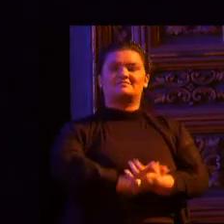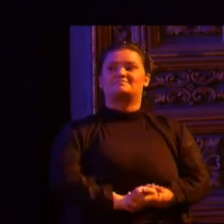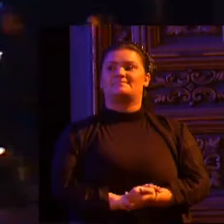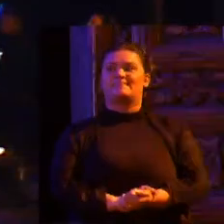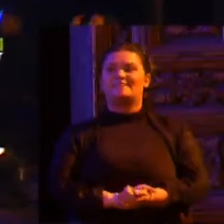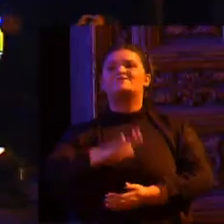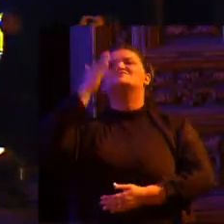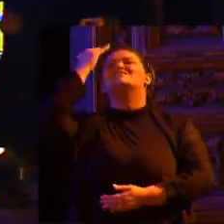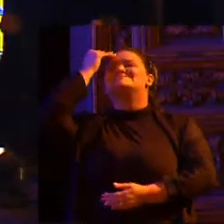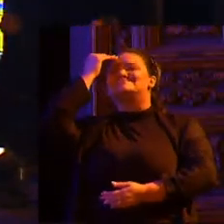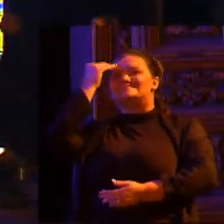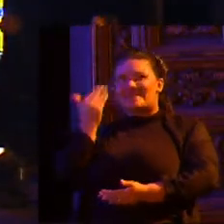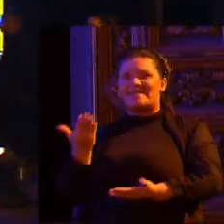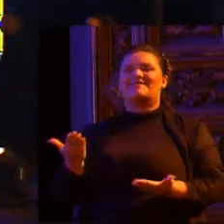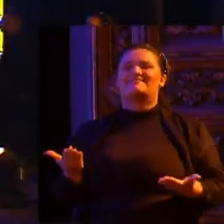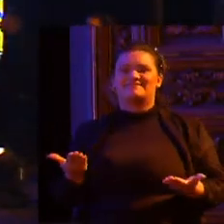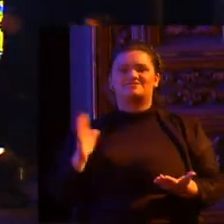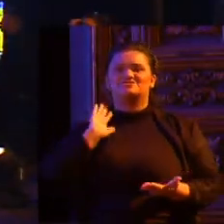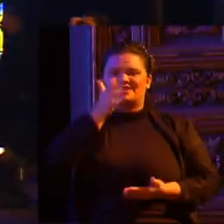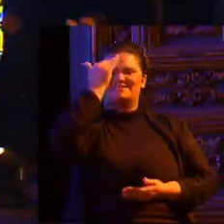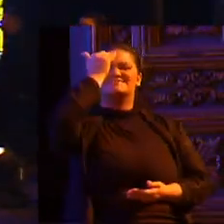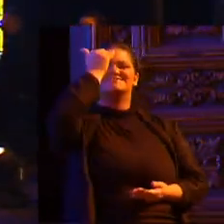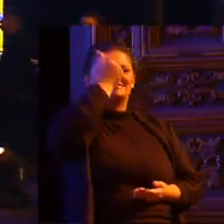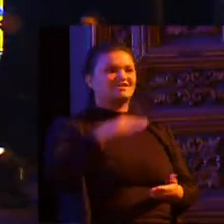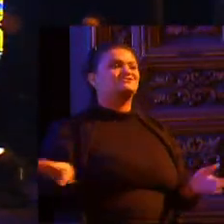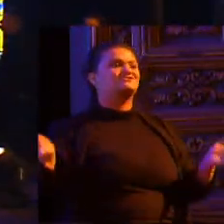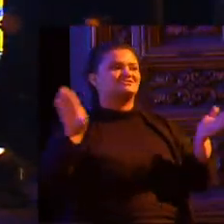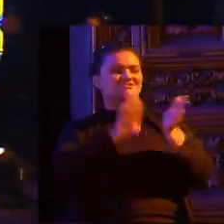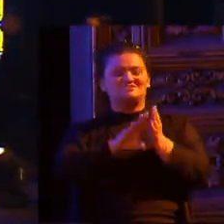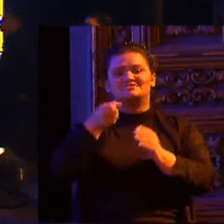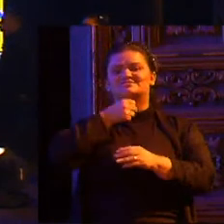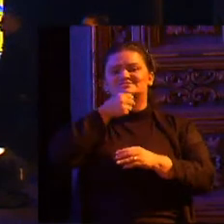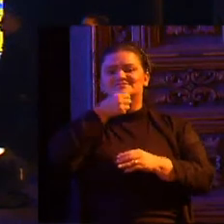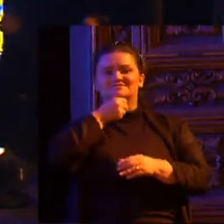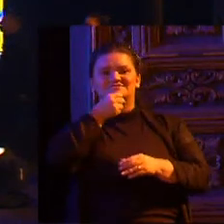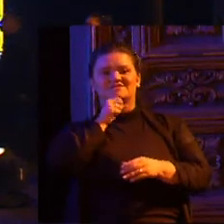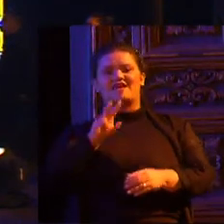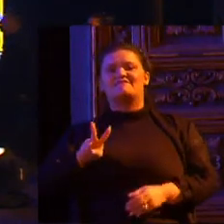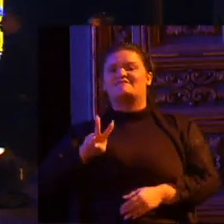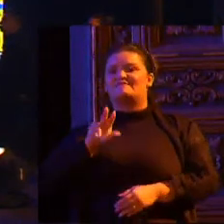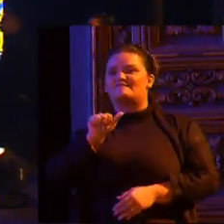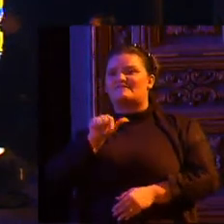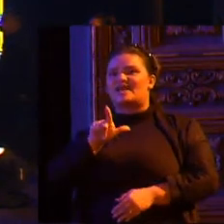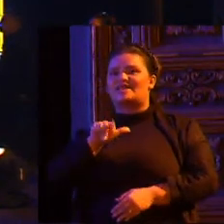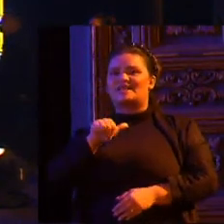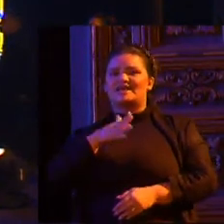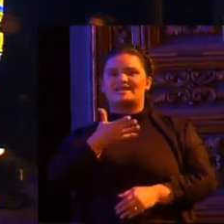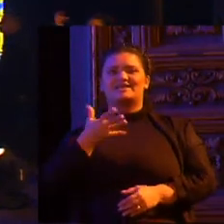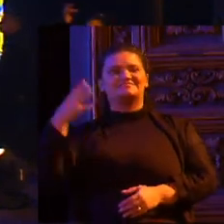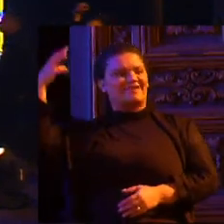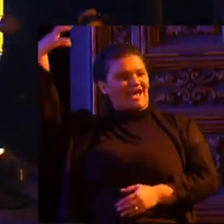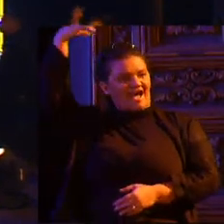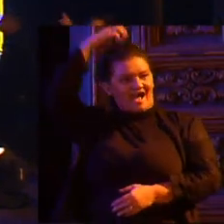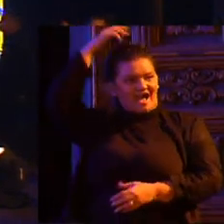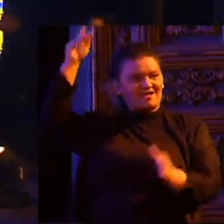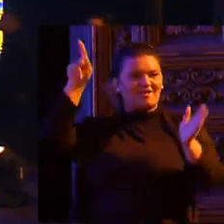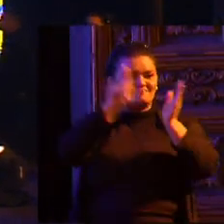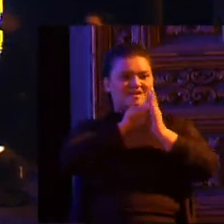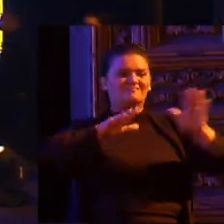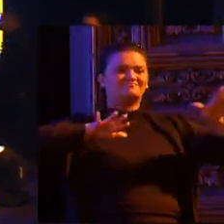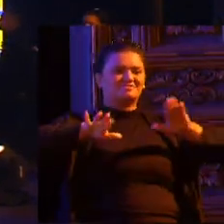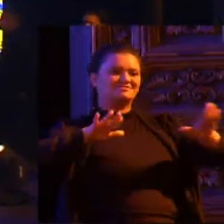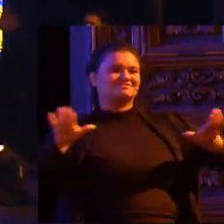já sei. Já sei. Cheguem aí a cantora Valéria Paiva, a rainha das aparelhagens, e a cantora que